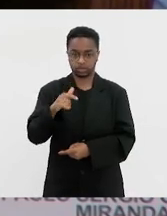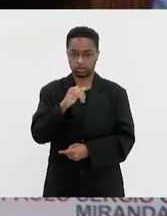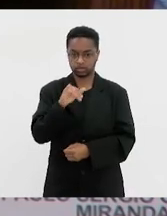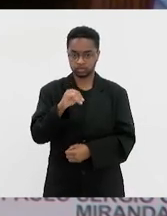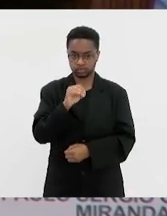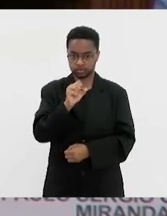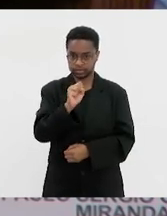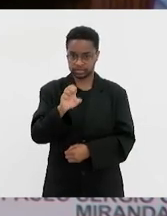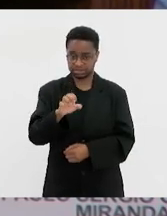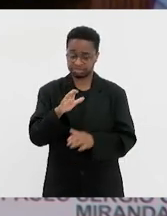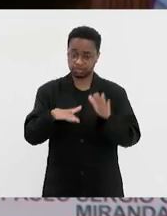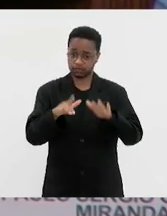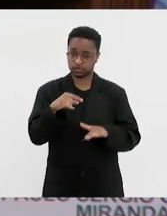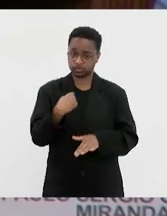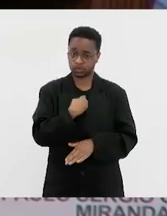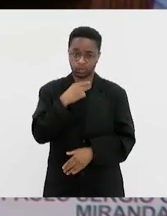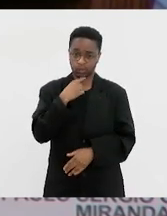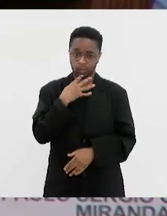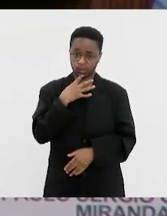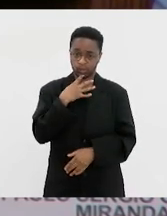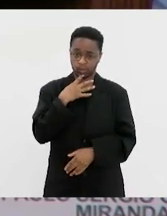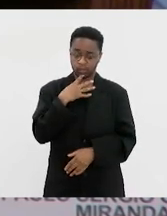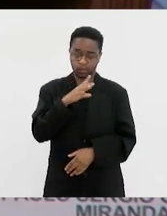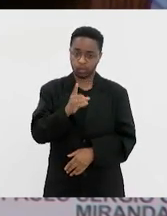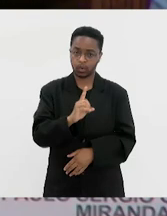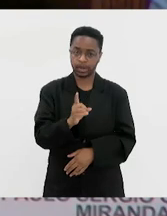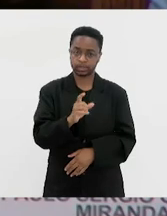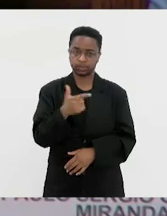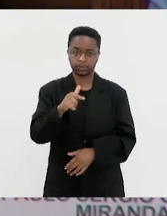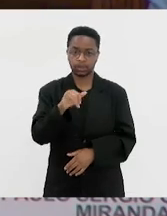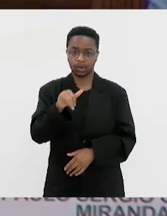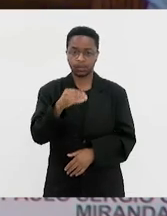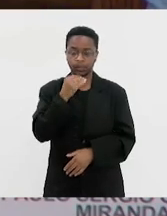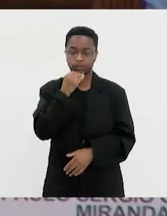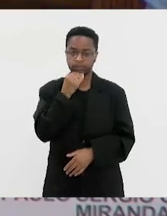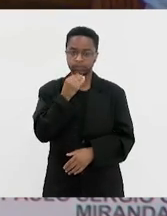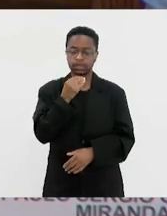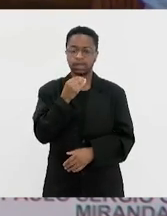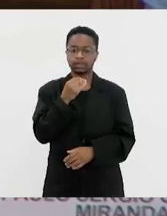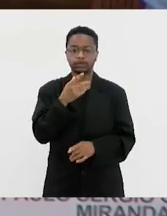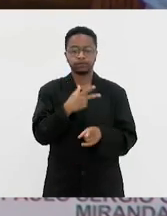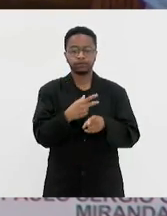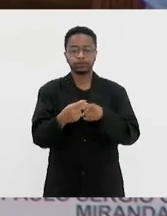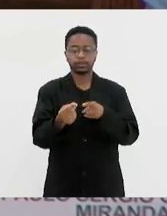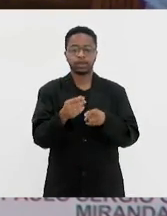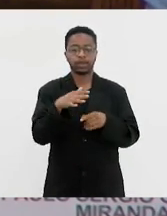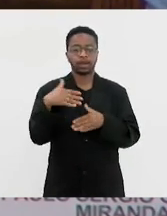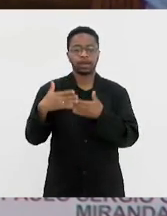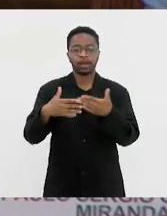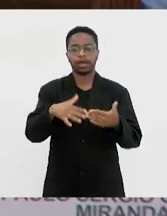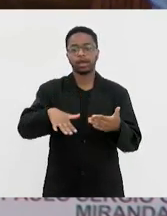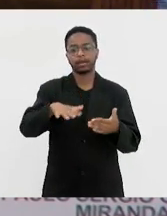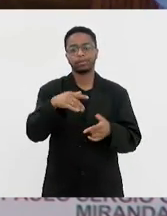nos conheceríamos. Nós teríamos essa oportunidade de liderar o processo político na cidade. E